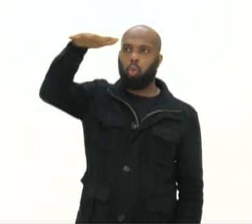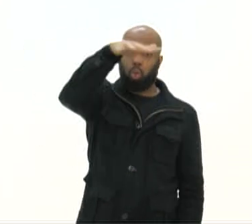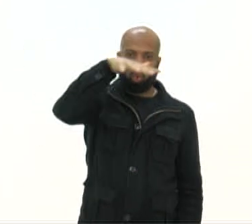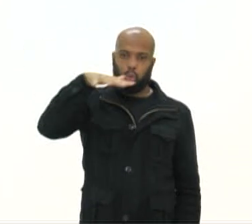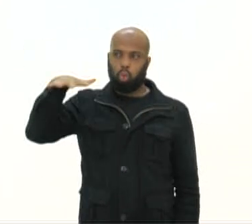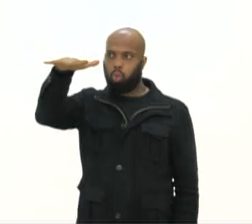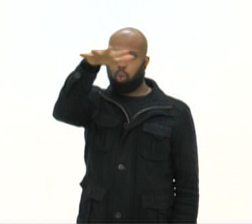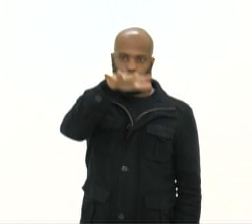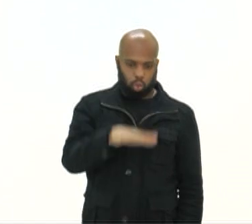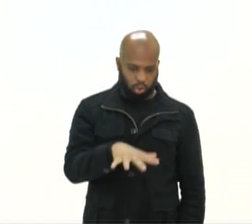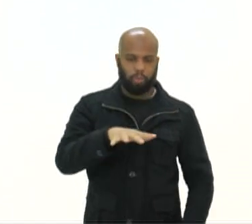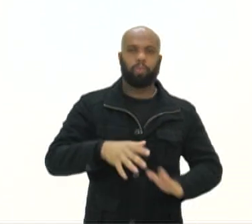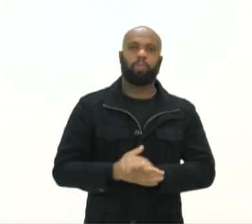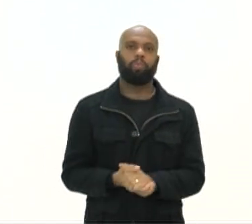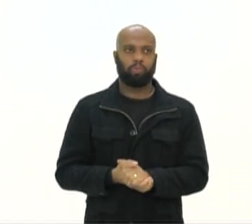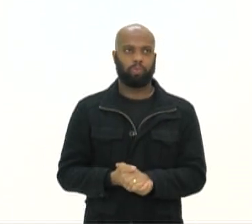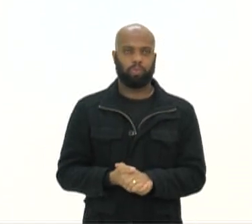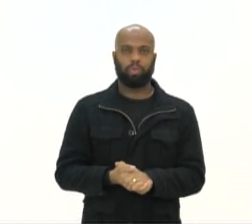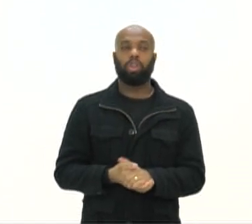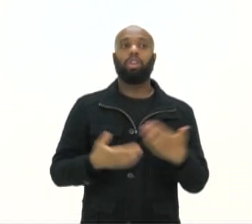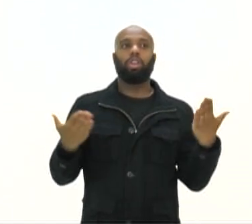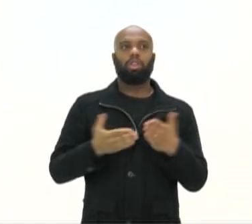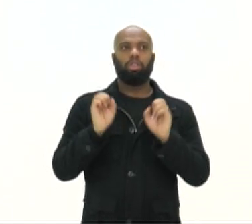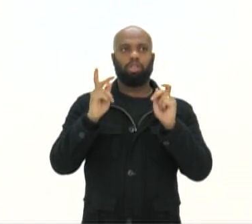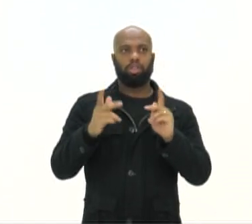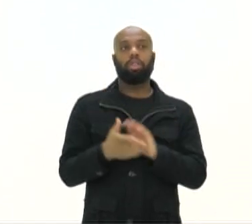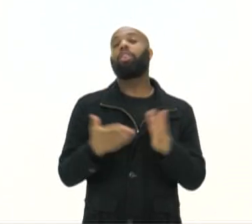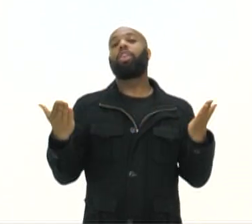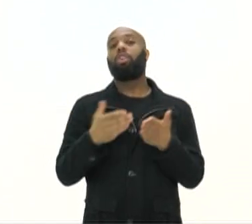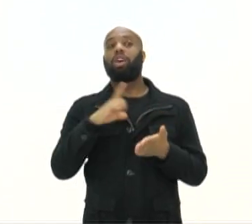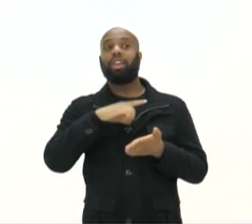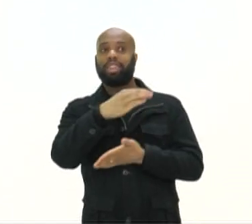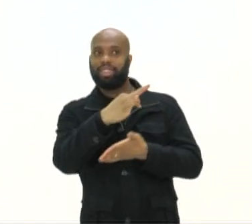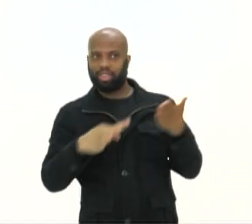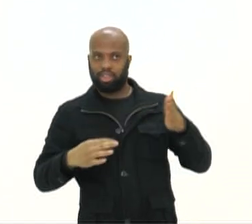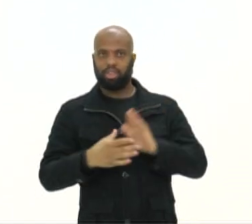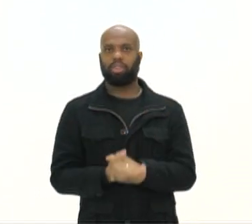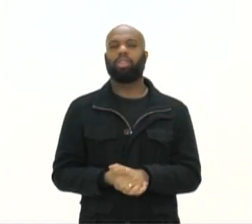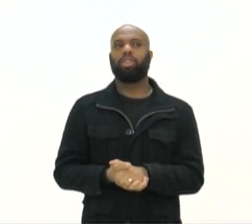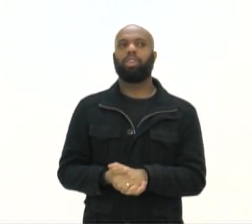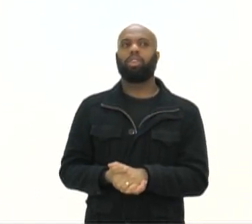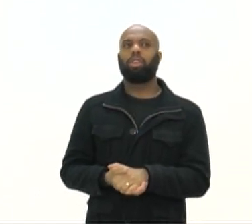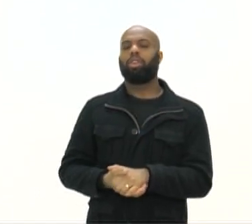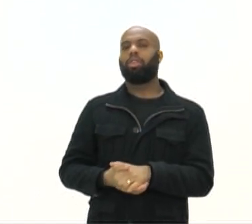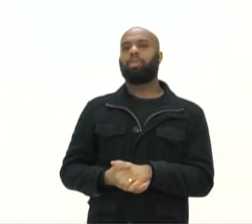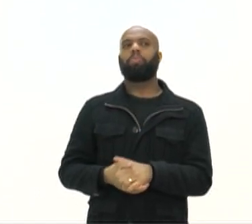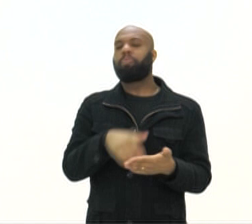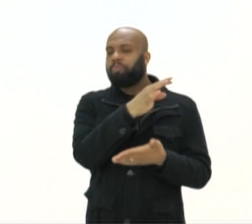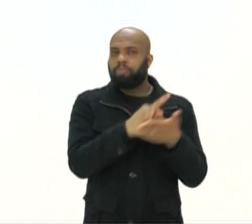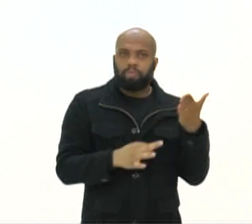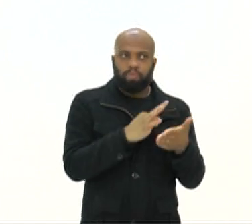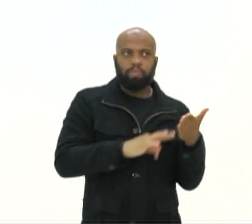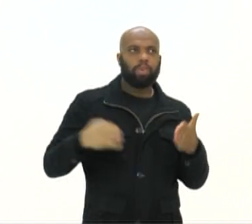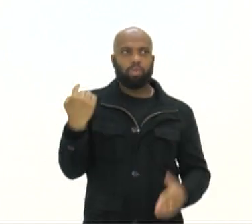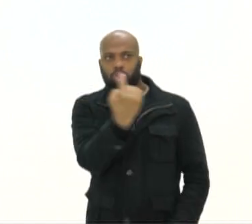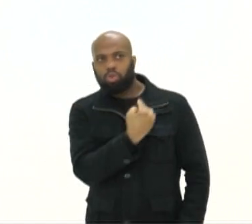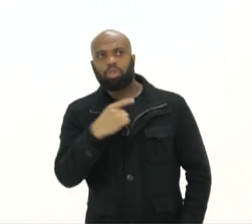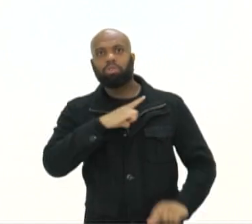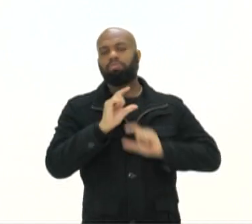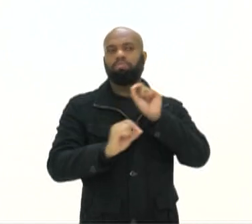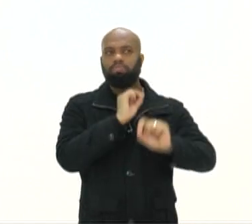ok? Beleza. Agora o nosso texto, né? Nosso texto aqui, onde a gente